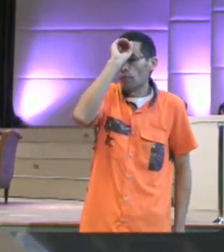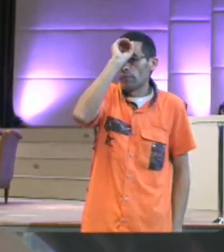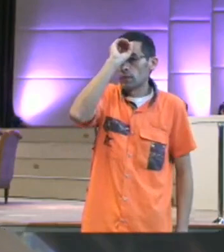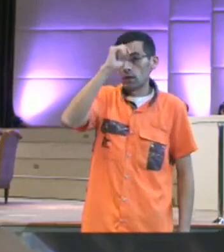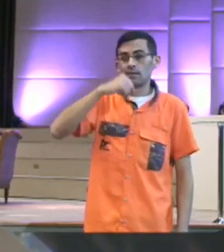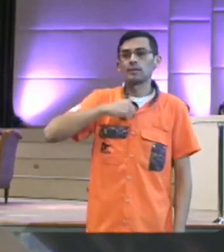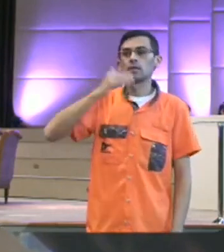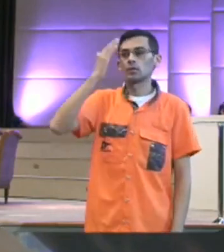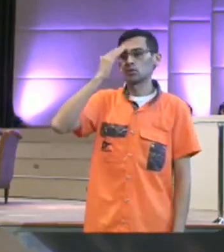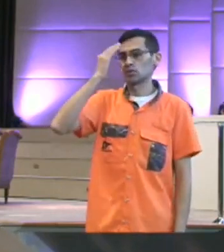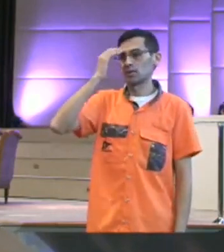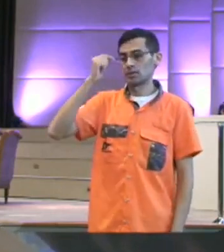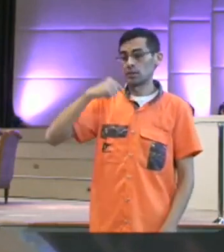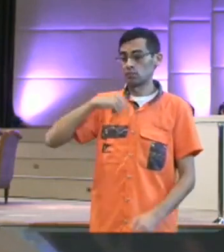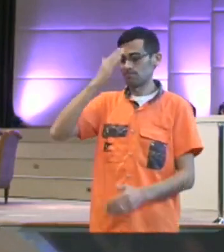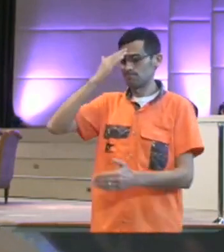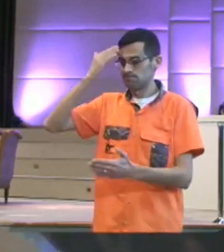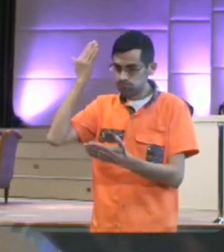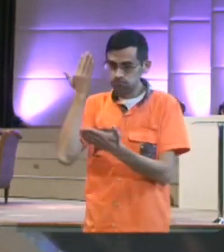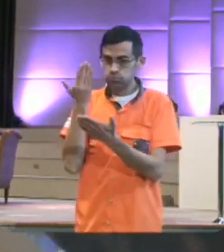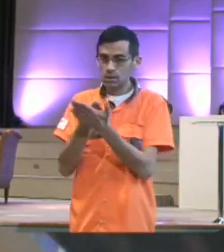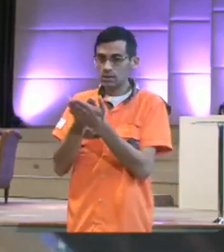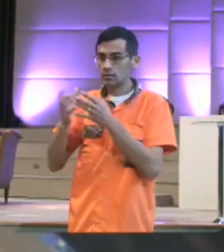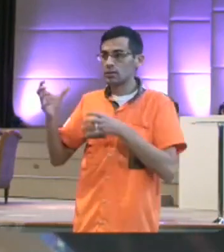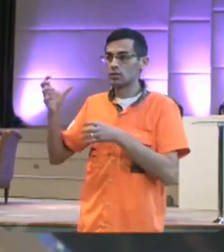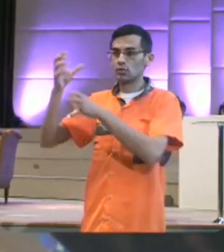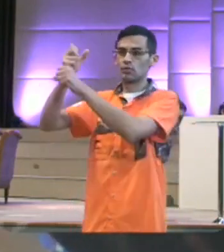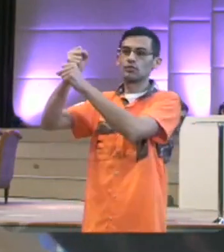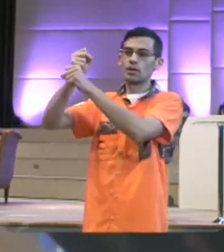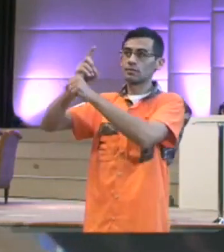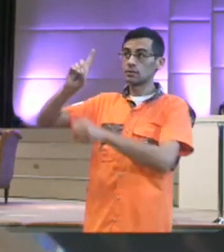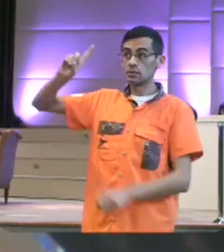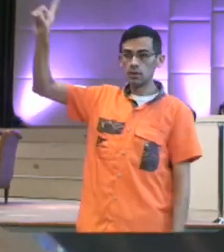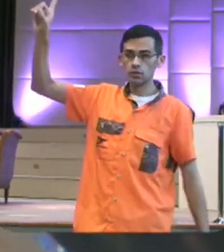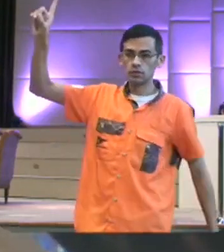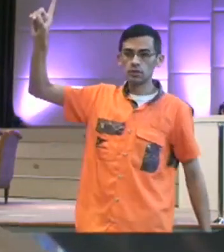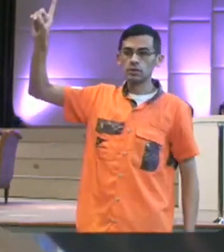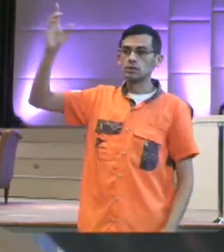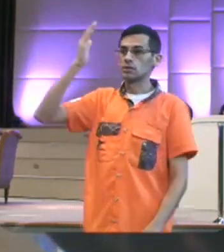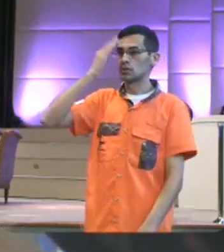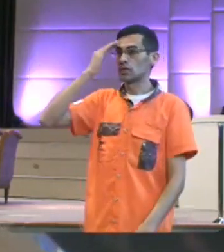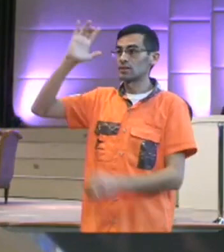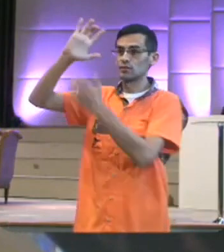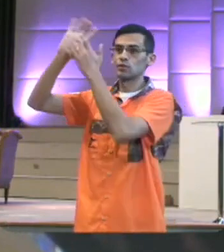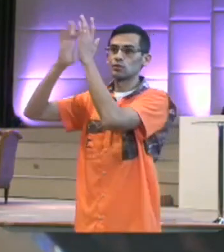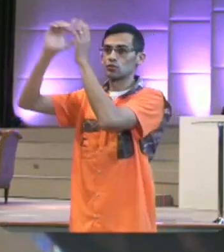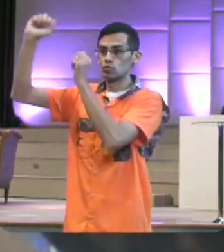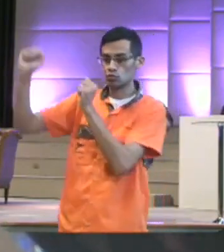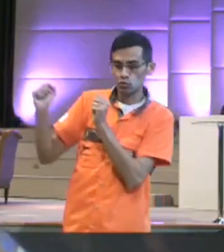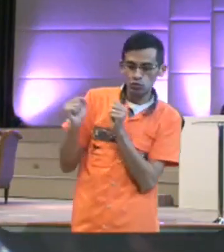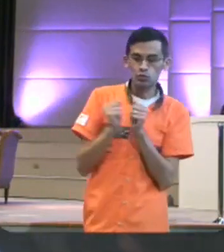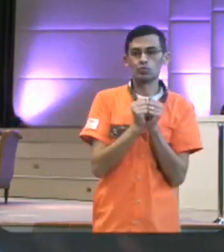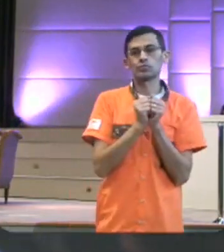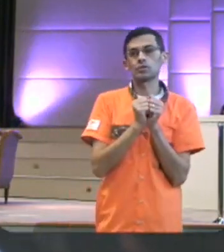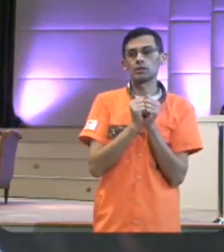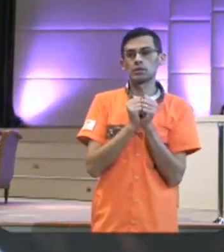eu sei em quem eu tenho crido. E eu sei que Ele está presente. E que Ele tem um plano para a